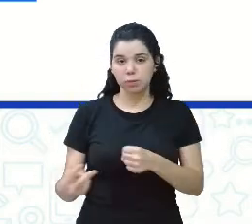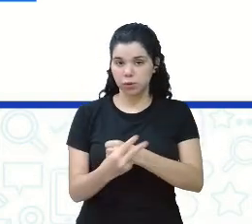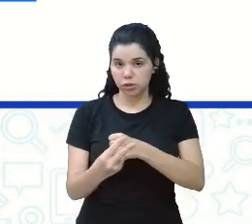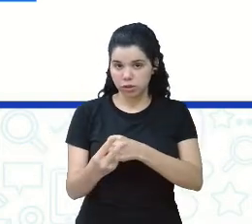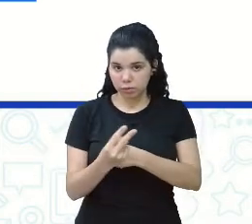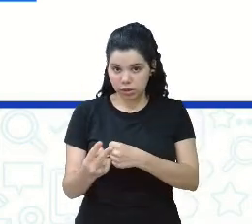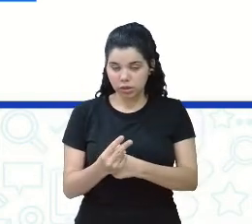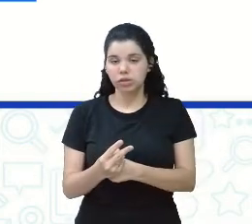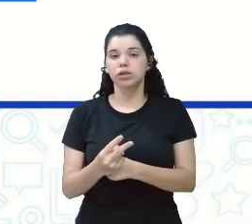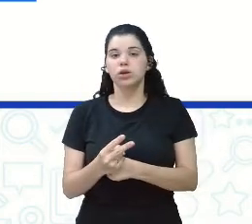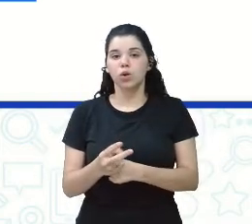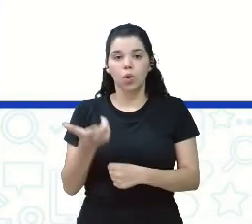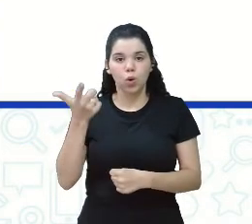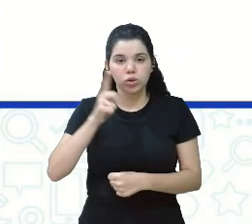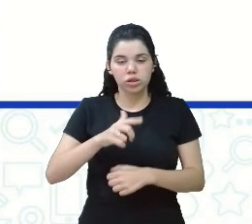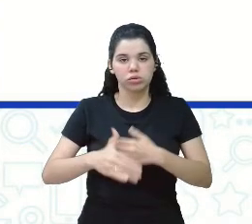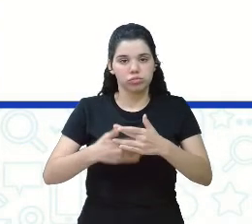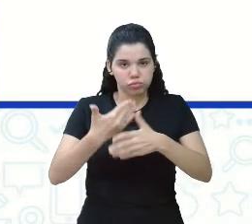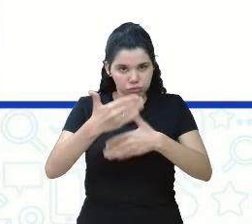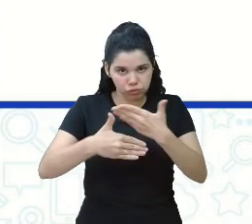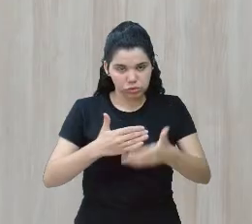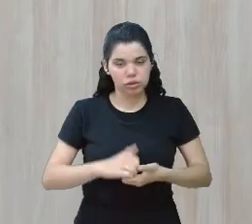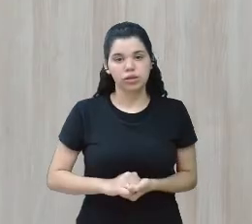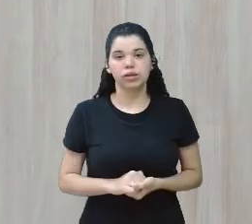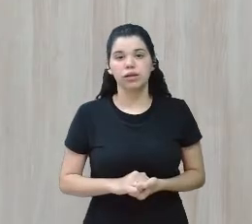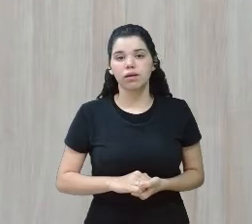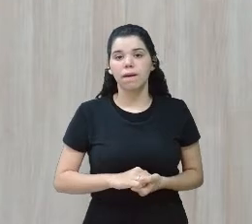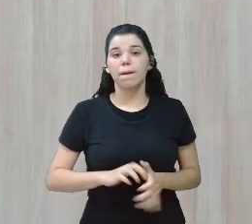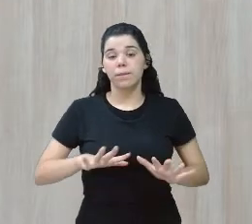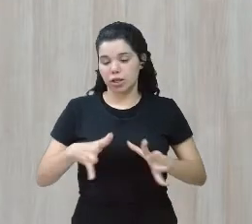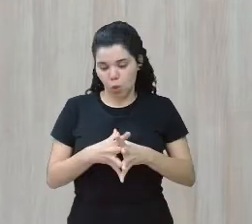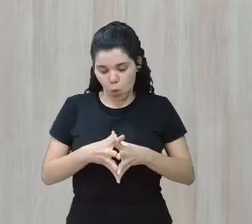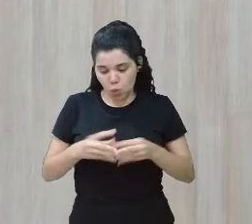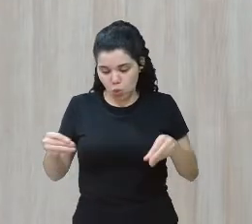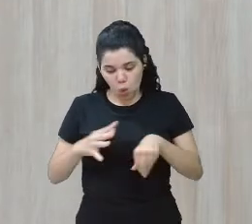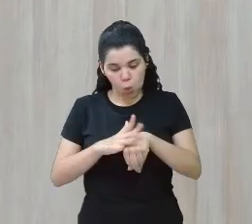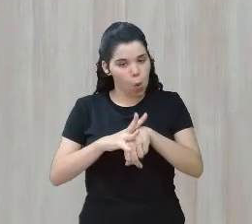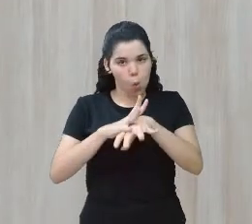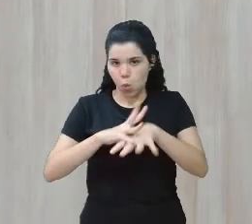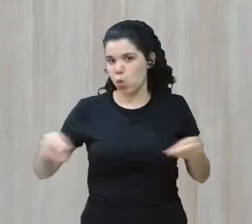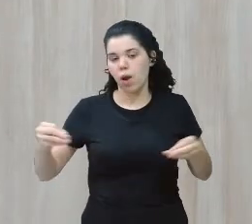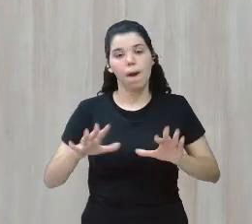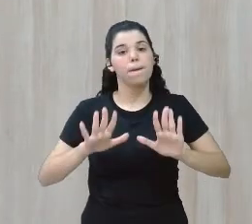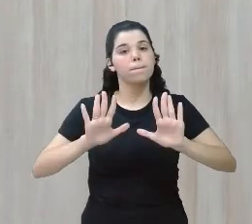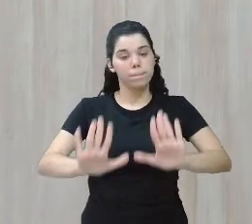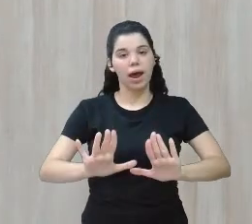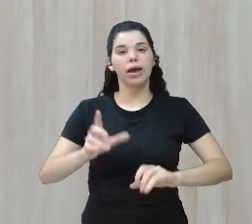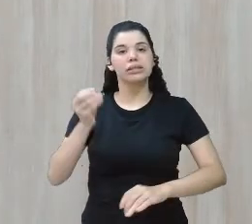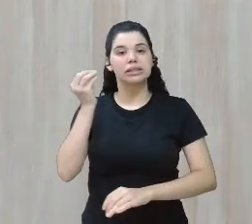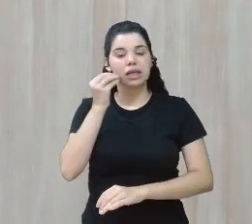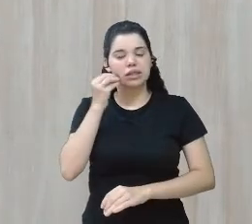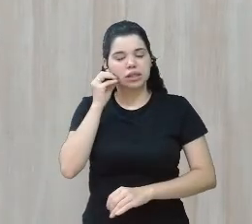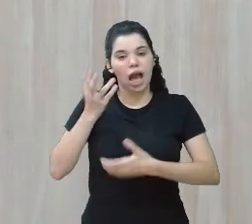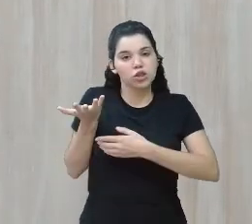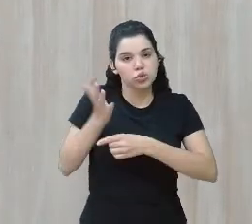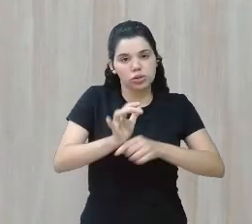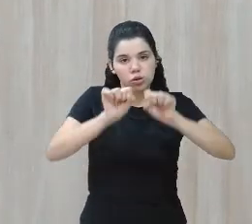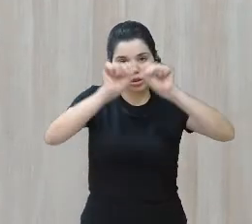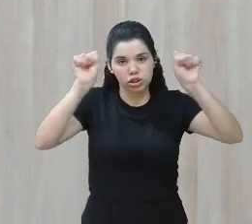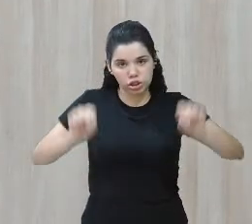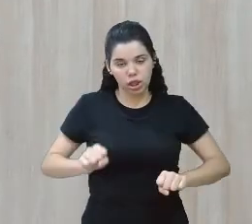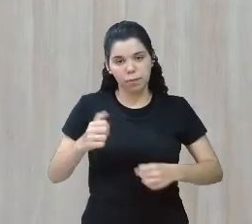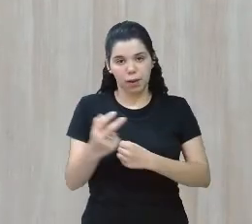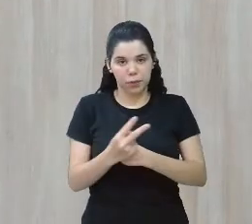fique gravemente comprometido. Então, ele não cura, mas ele vai fazer com que o sistema imunológico ele